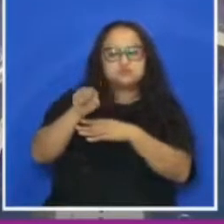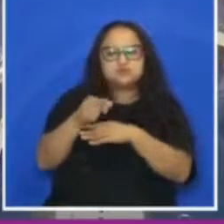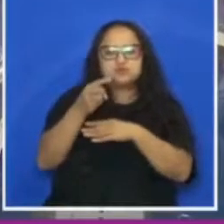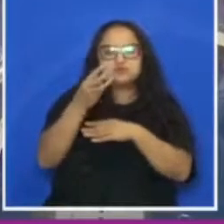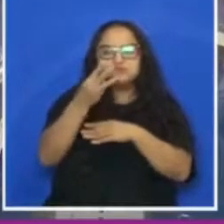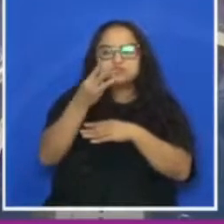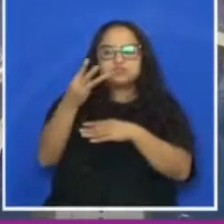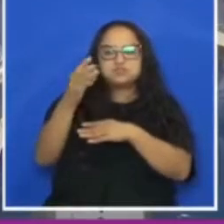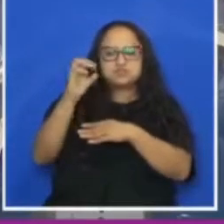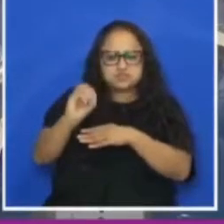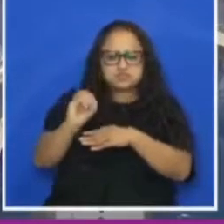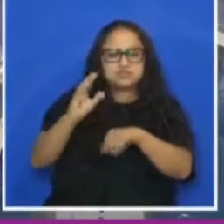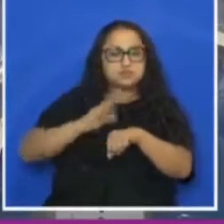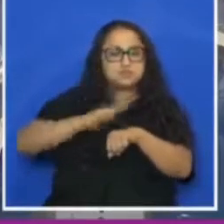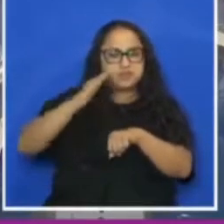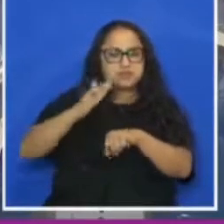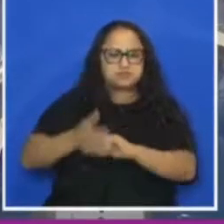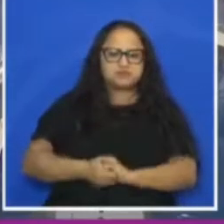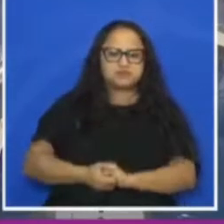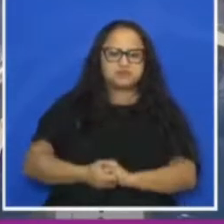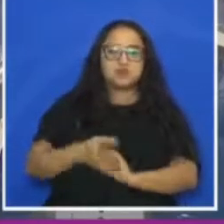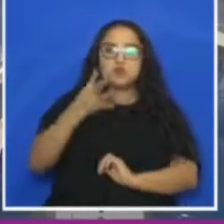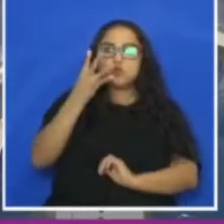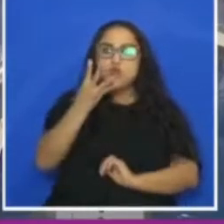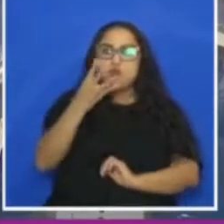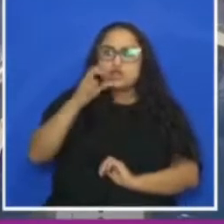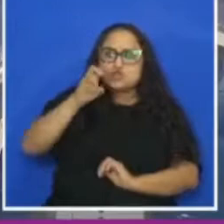2.330, com o prêmio ainda maior,